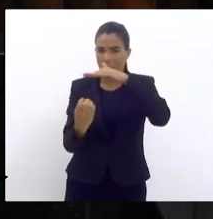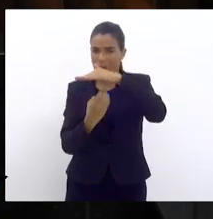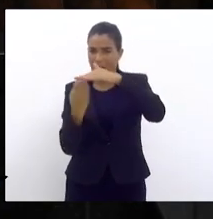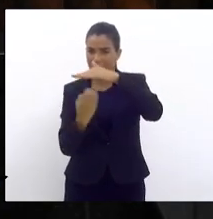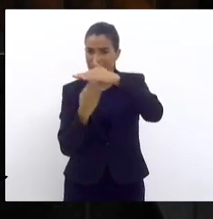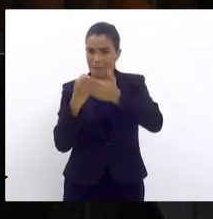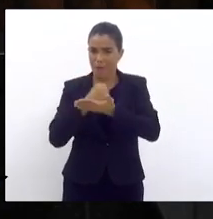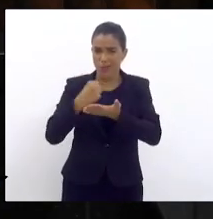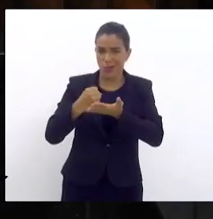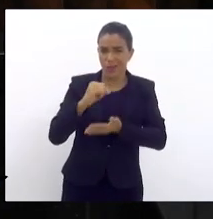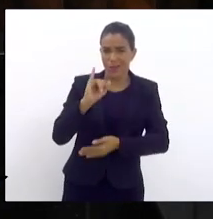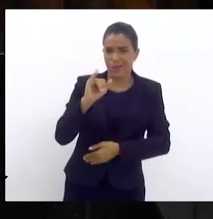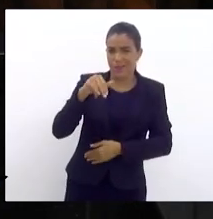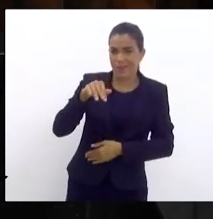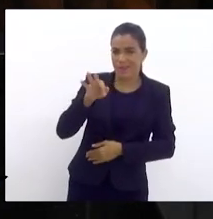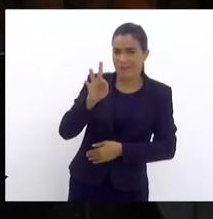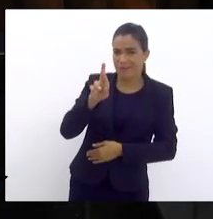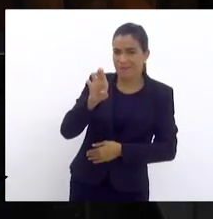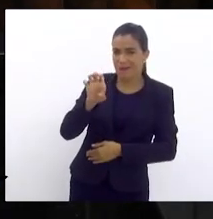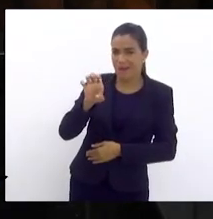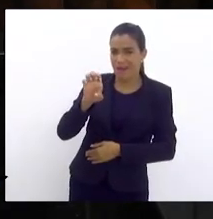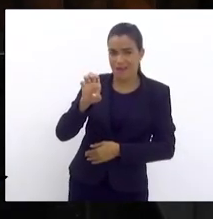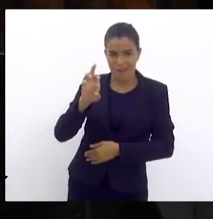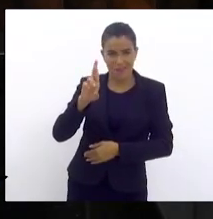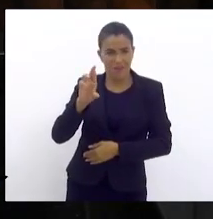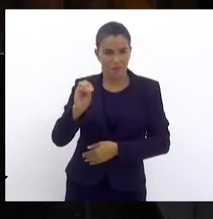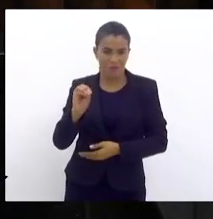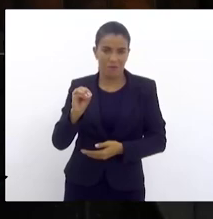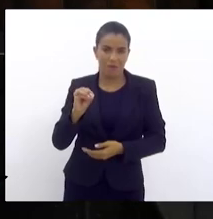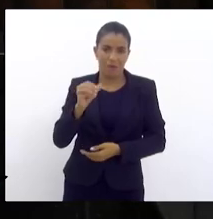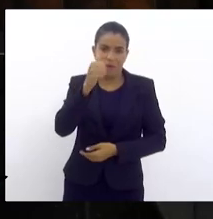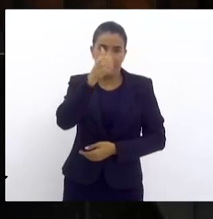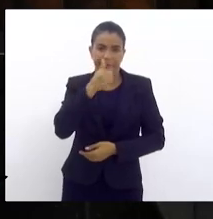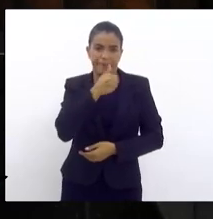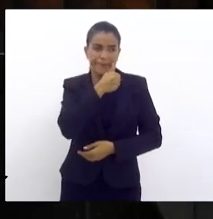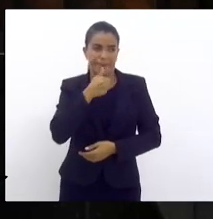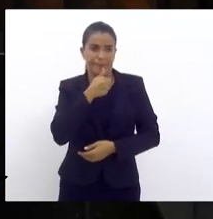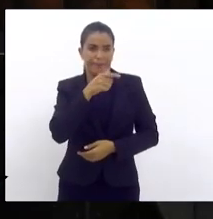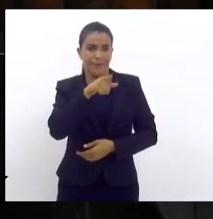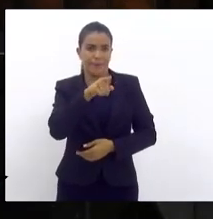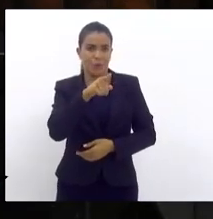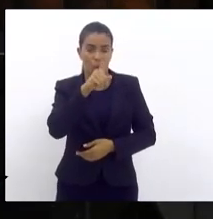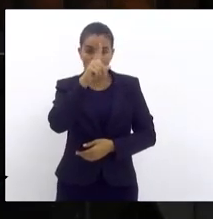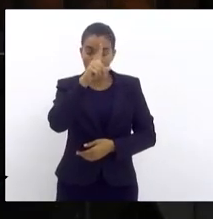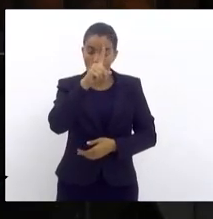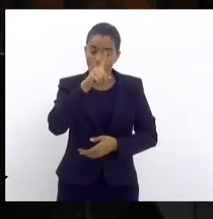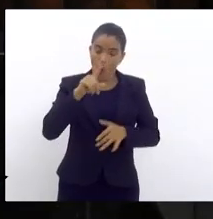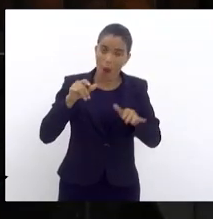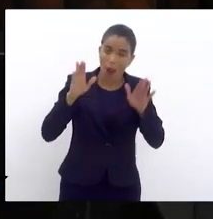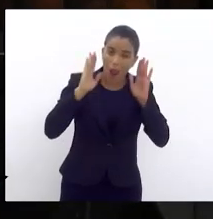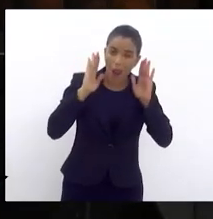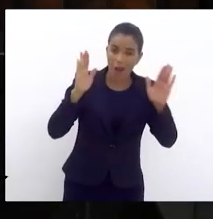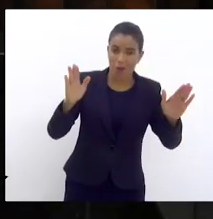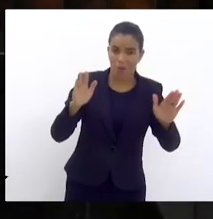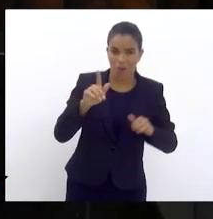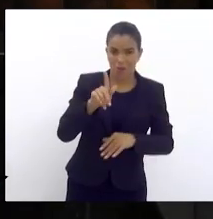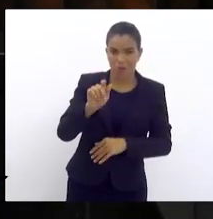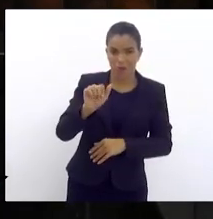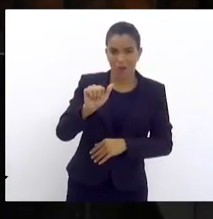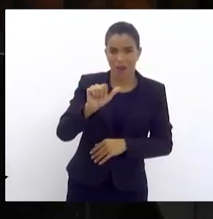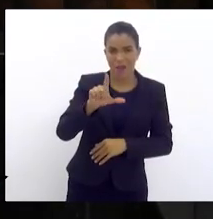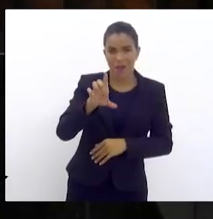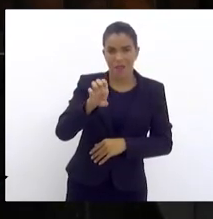inteiro sacrificando o Aeroporto Internacional do Galeão